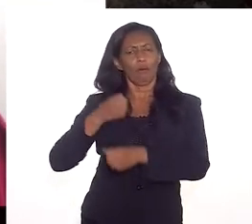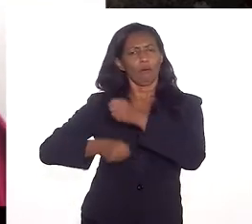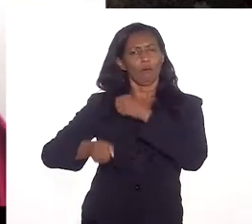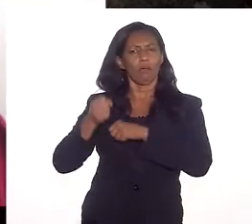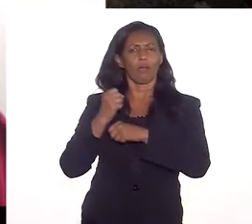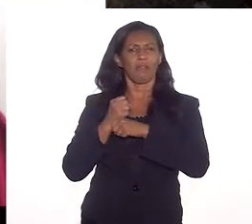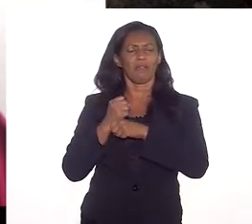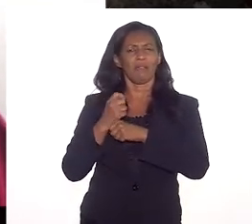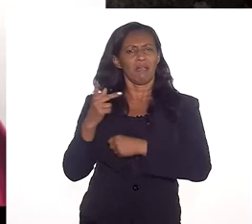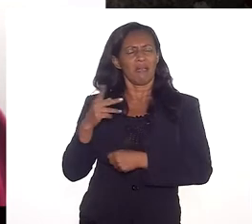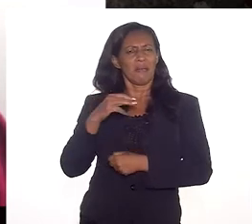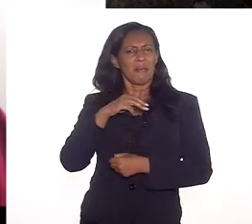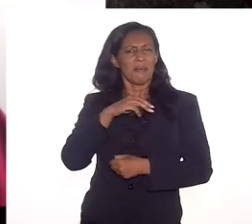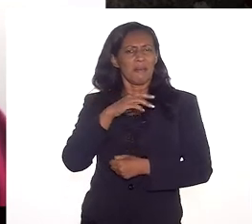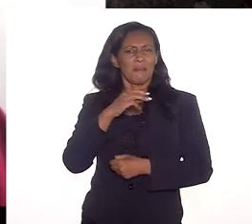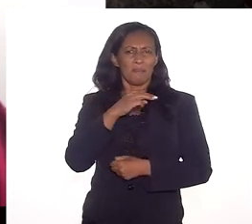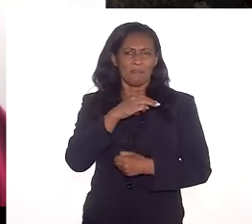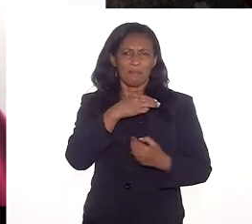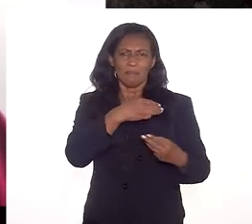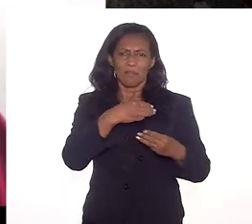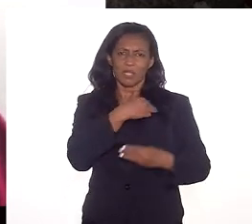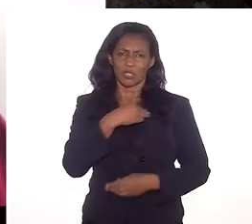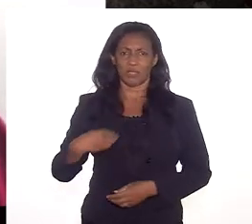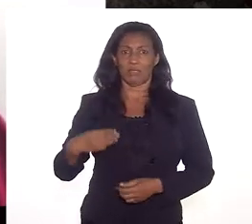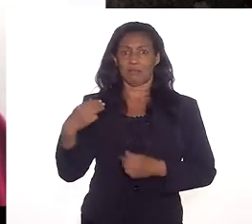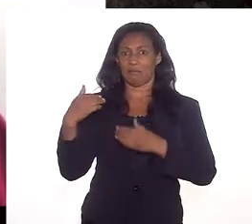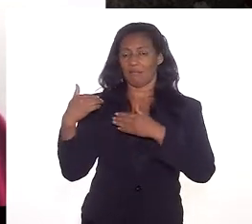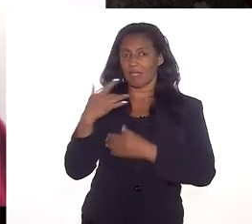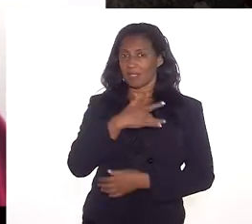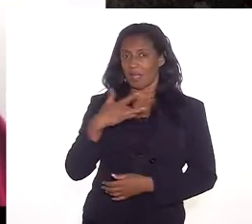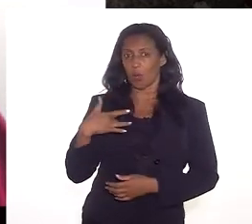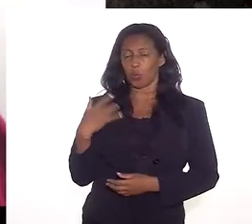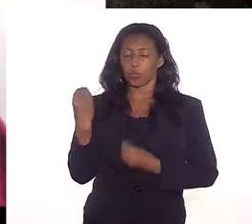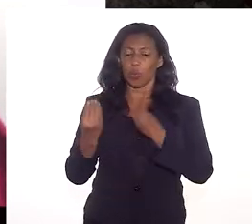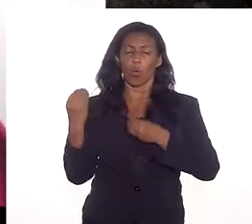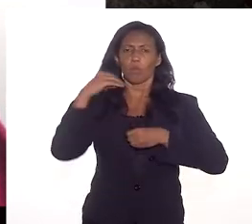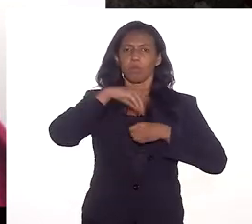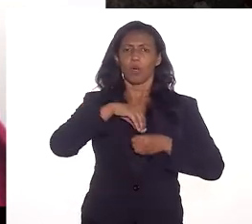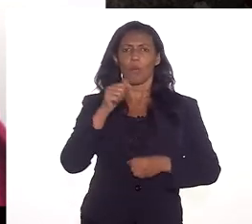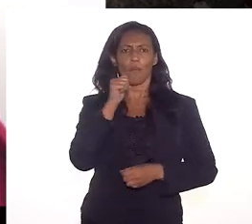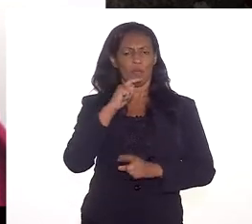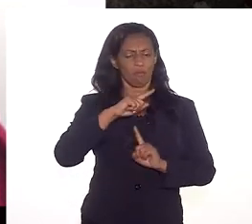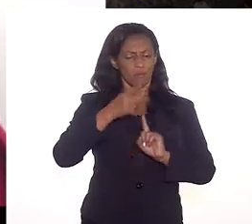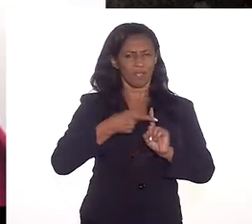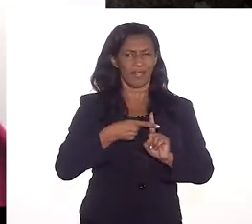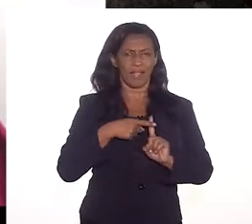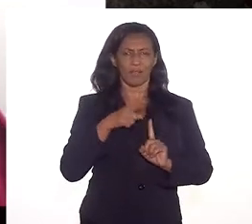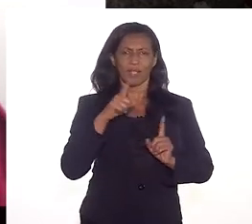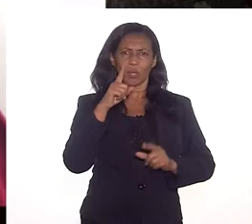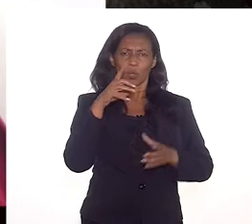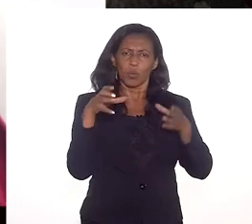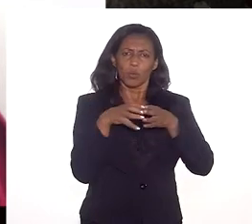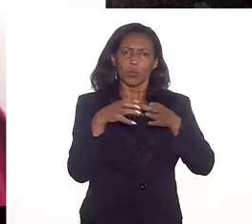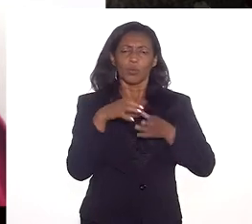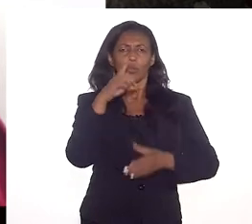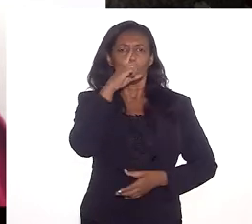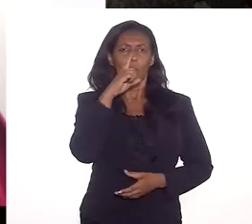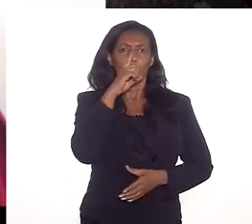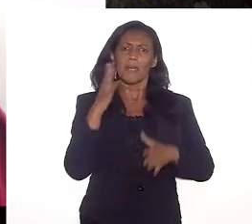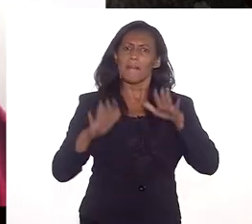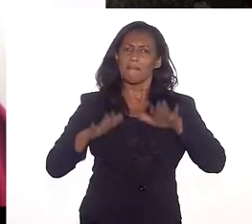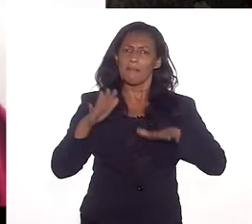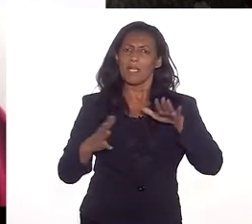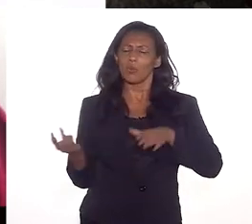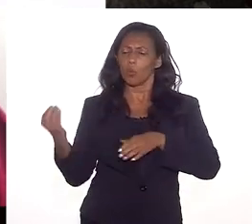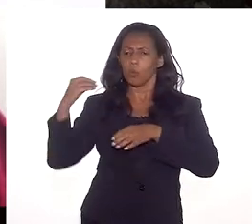o Ministério da Saúde demorou um pouco de incluir as gestantes, né, nesse grupo de risco da Covid-19. E mesmo depois